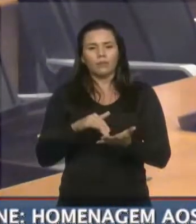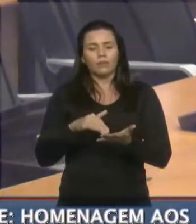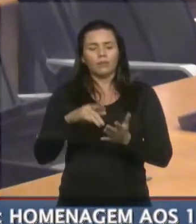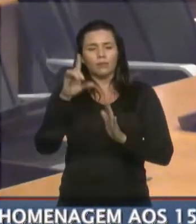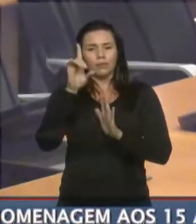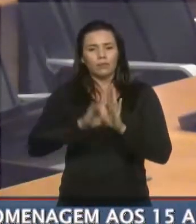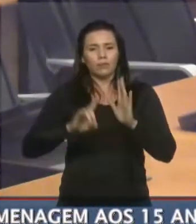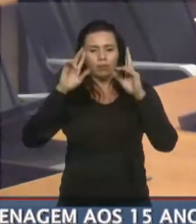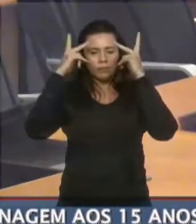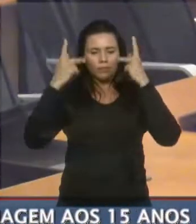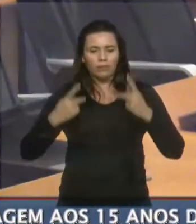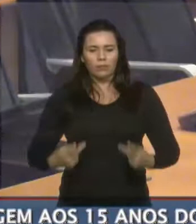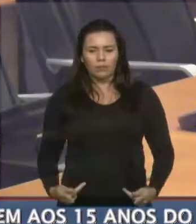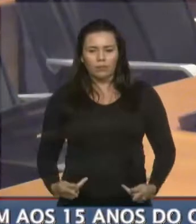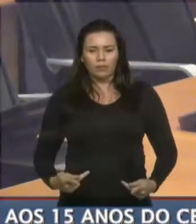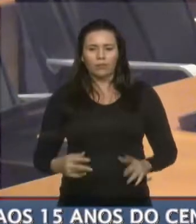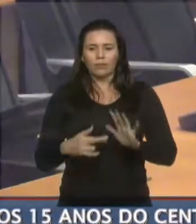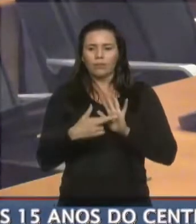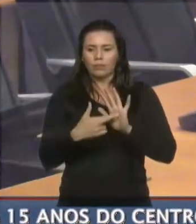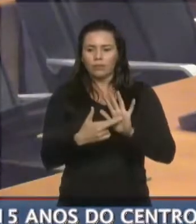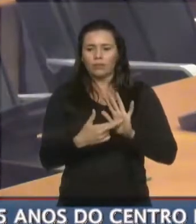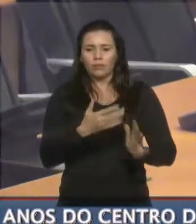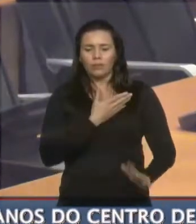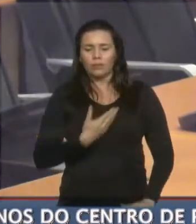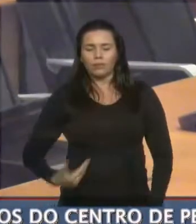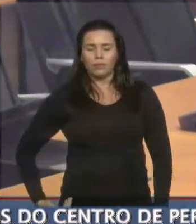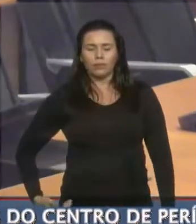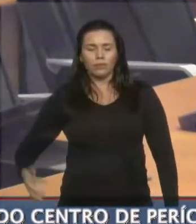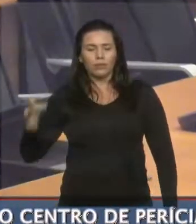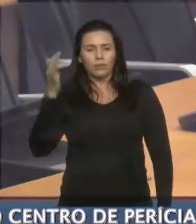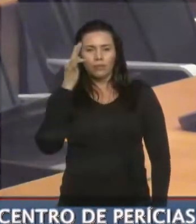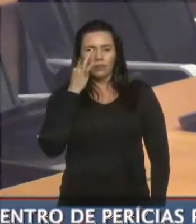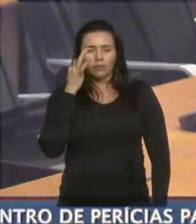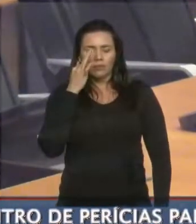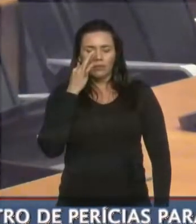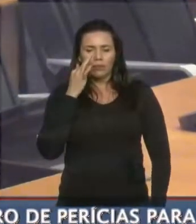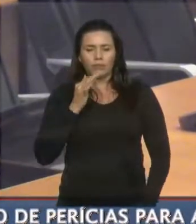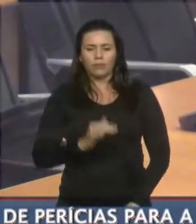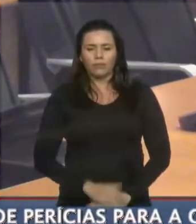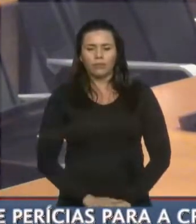Popular, neste ato representando o governador Flávio Dino.